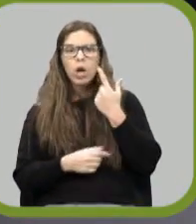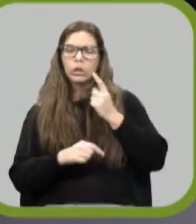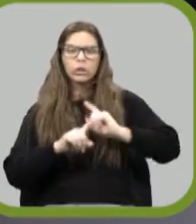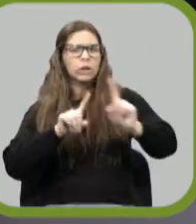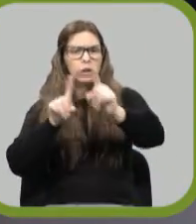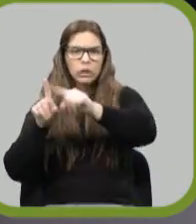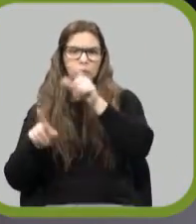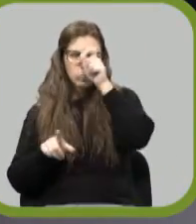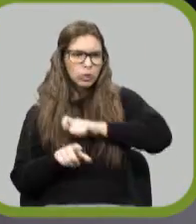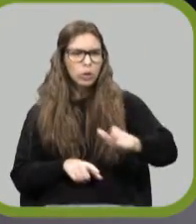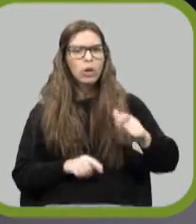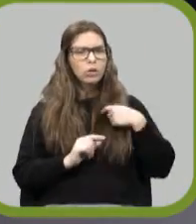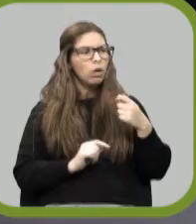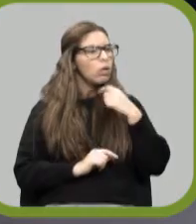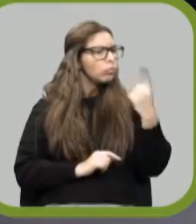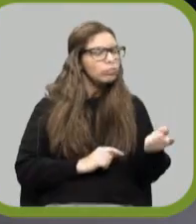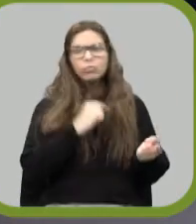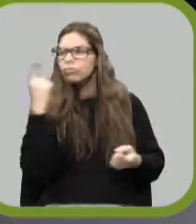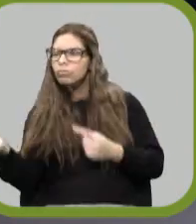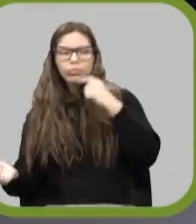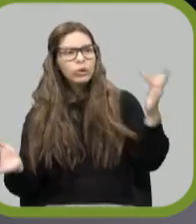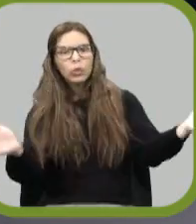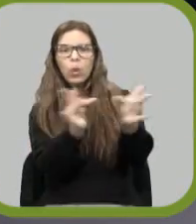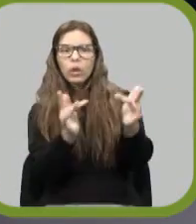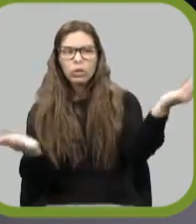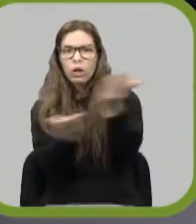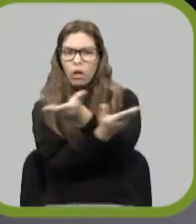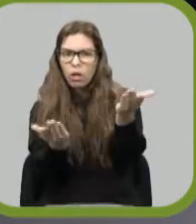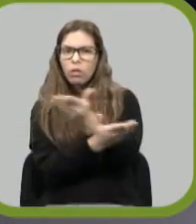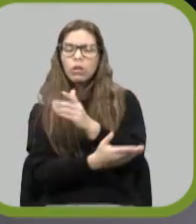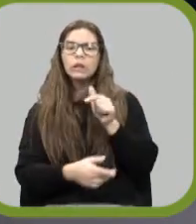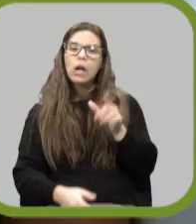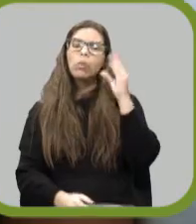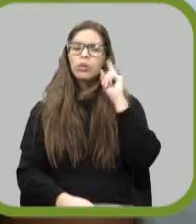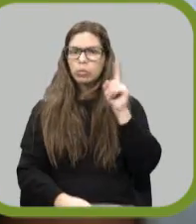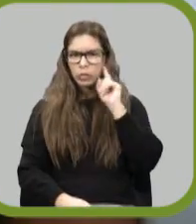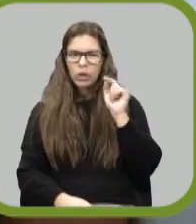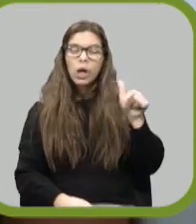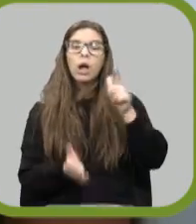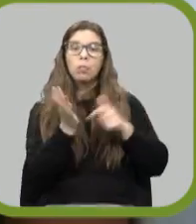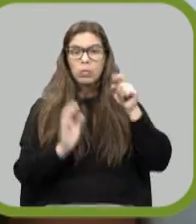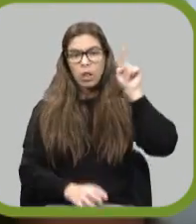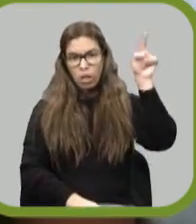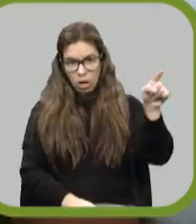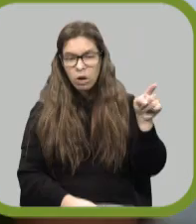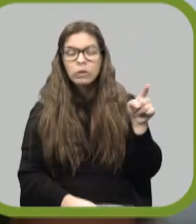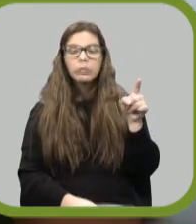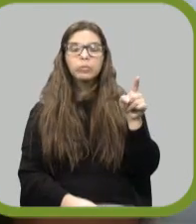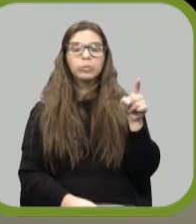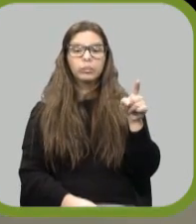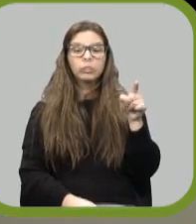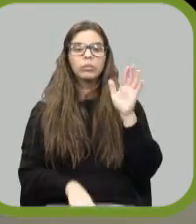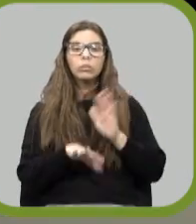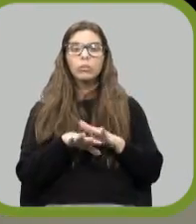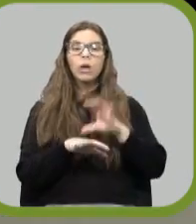gente, passa a palavra, põe pessoas em contacto e, portanto, eu acho que isto foi fundamental. Na América Latina, obviamente, e